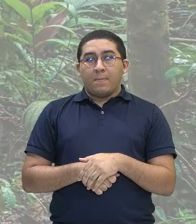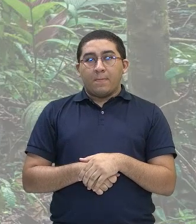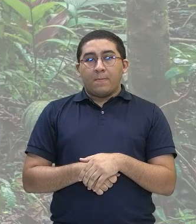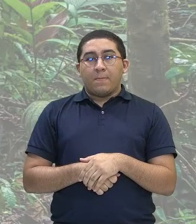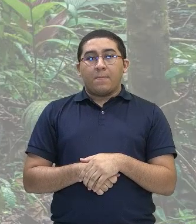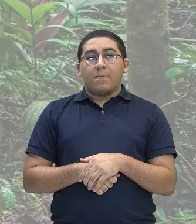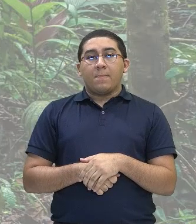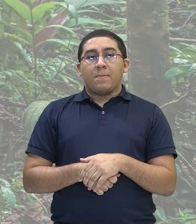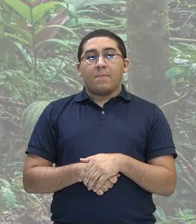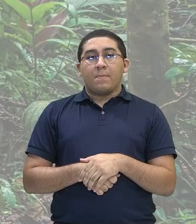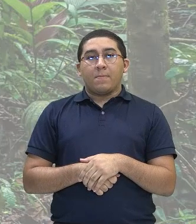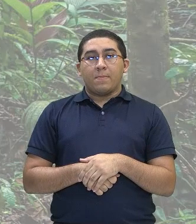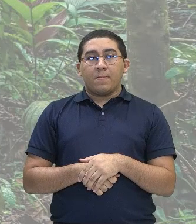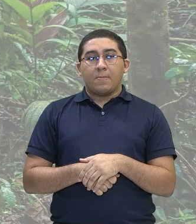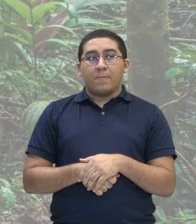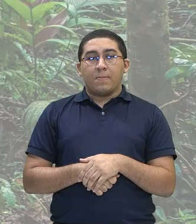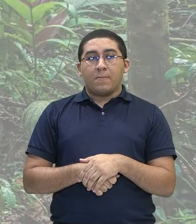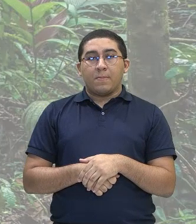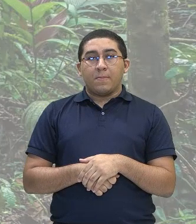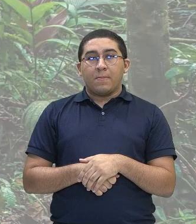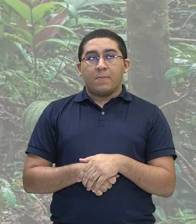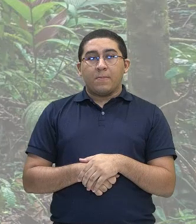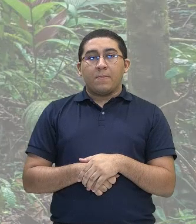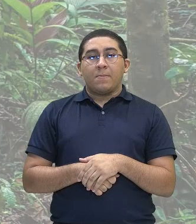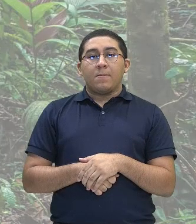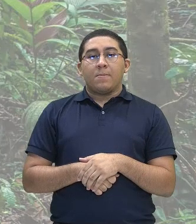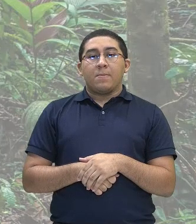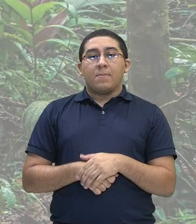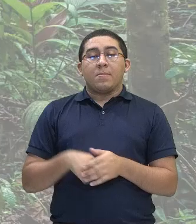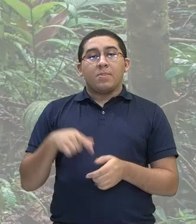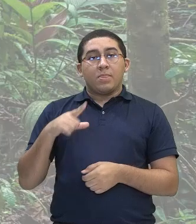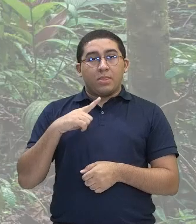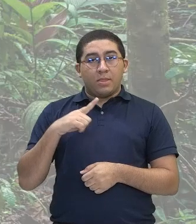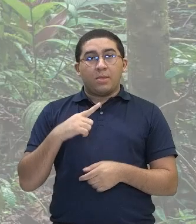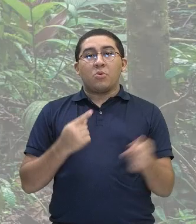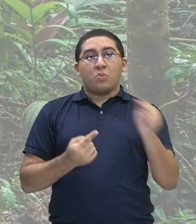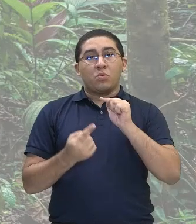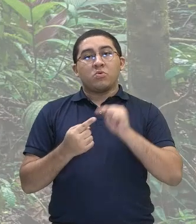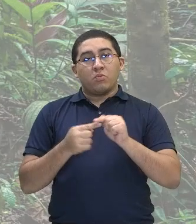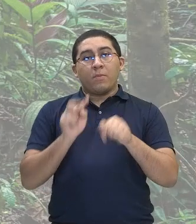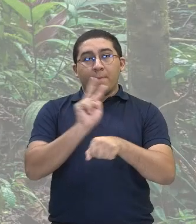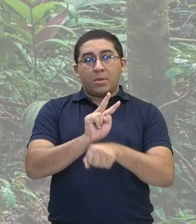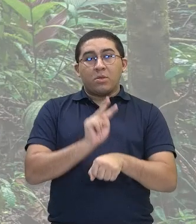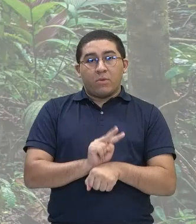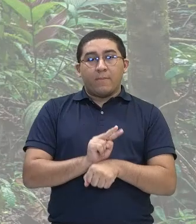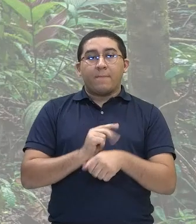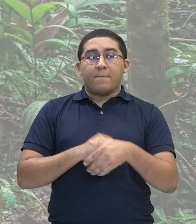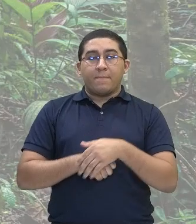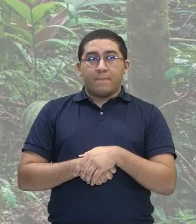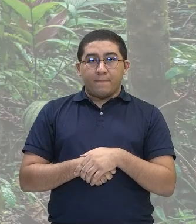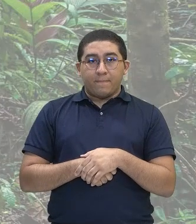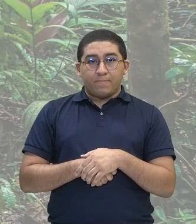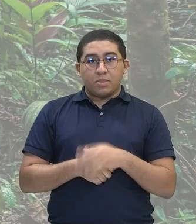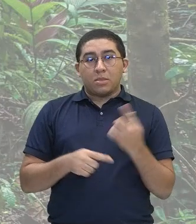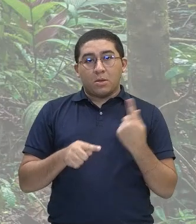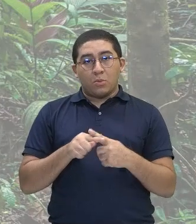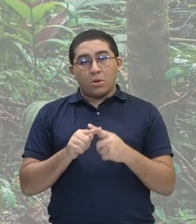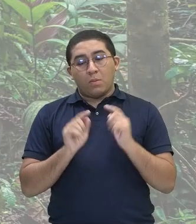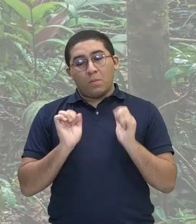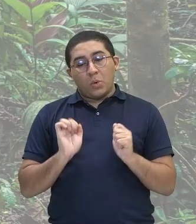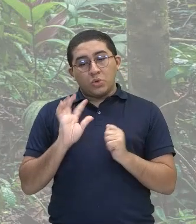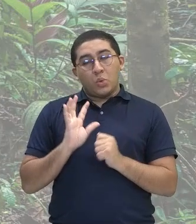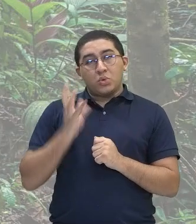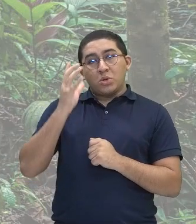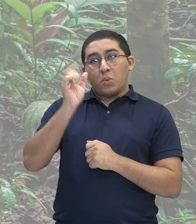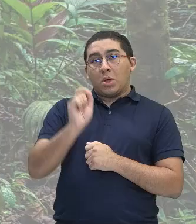essa prioridade de realmente preservar e também fiscalizar por conta de situações que podem ocorrer, como